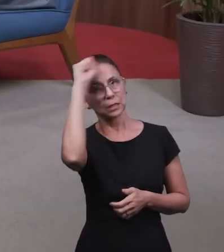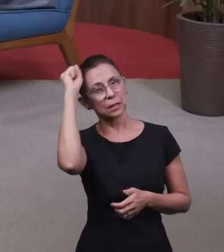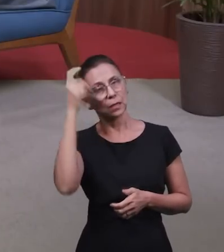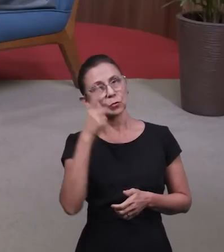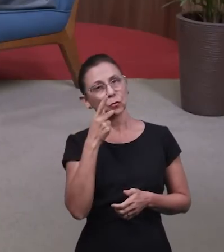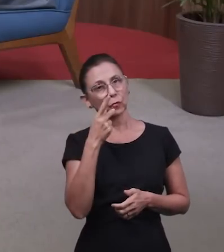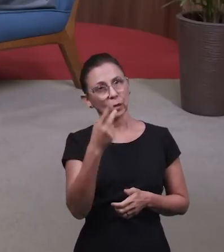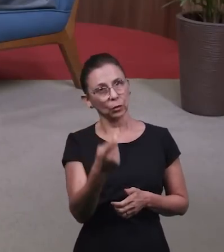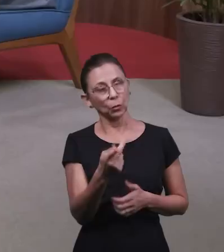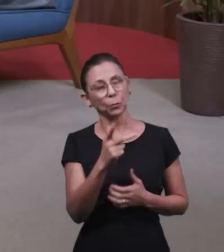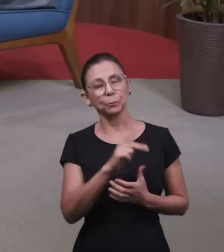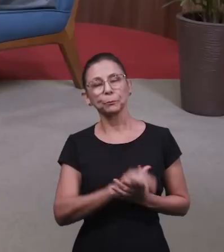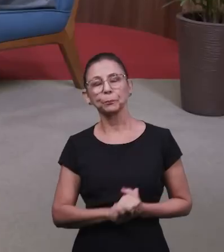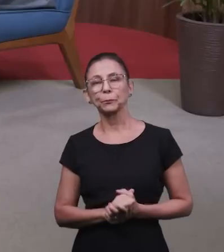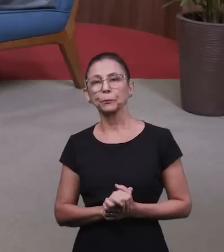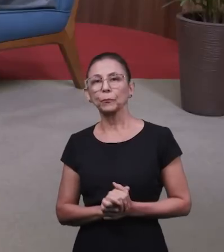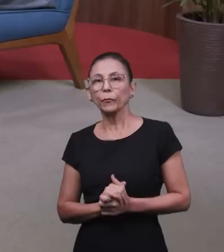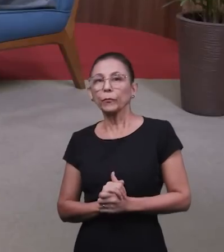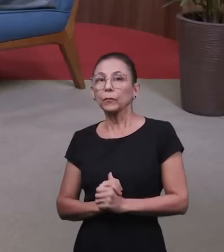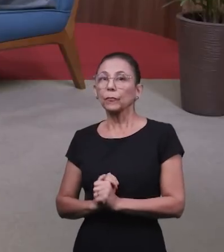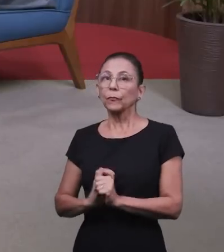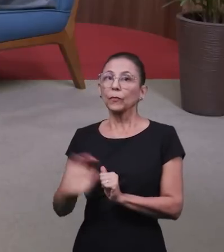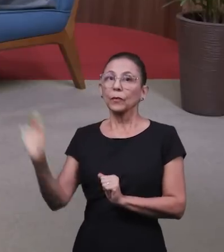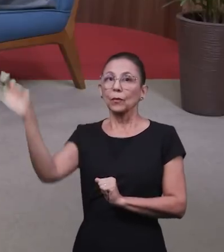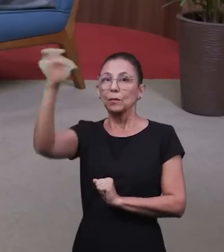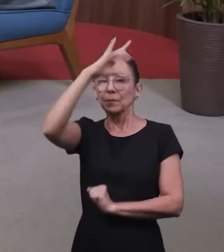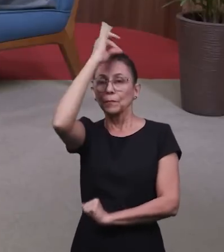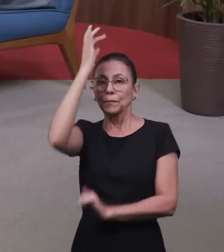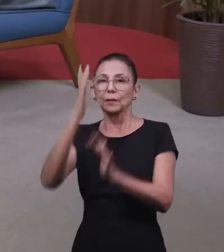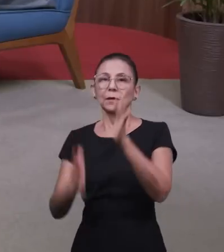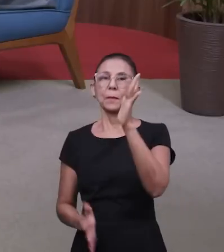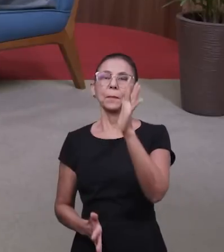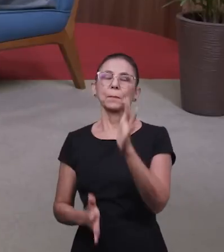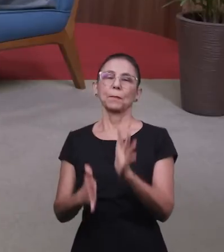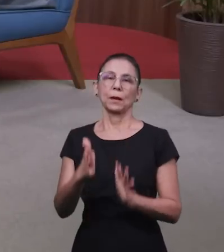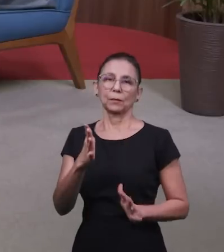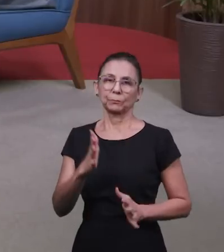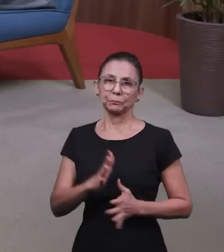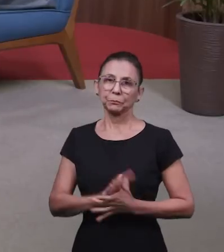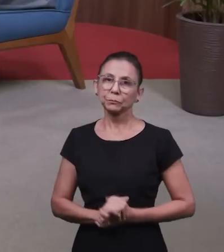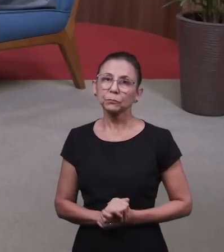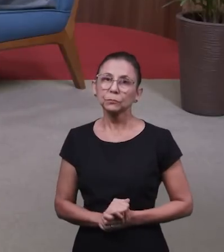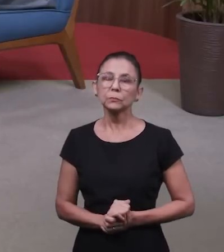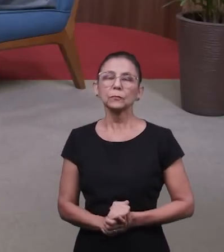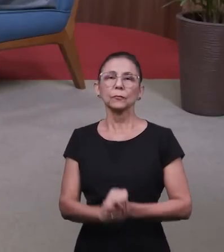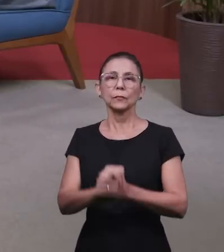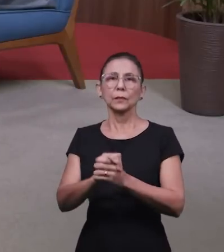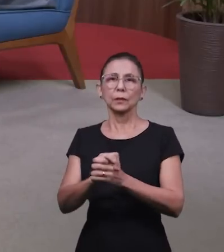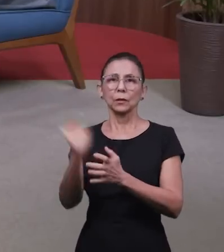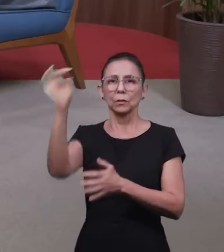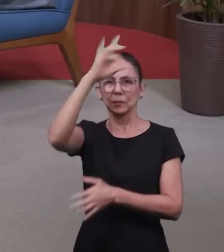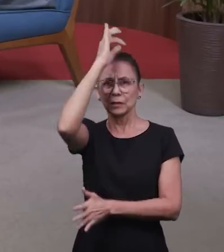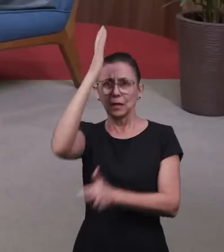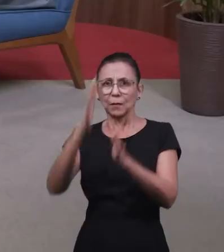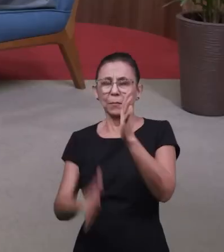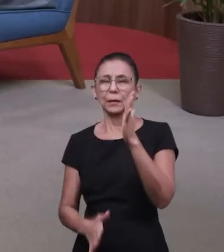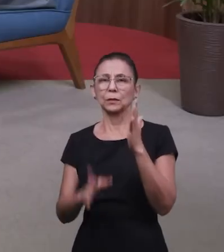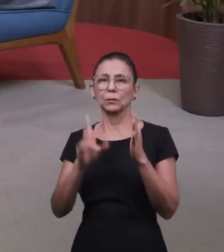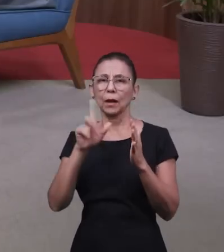introdução, para o derramar do Espírito Santo. Ali foi o unguento, o Espírito